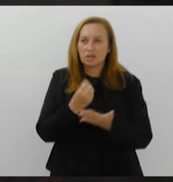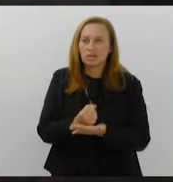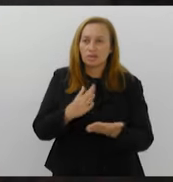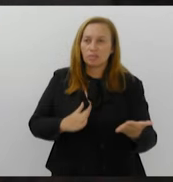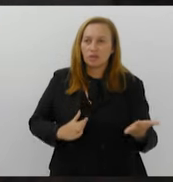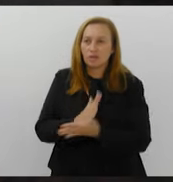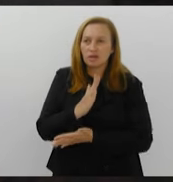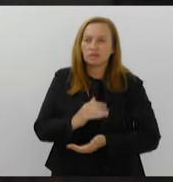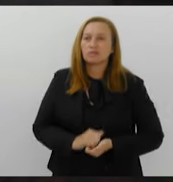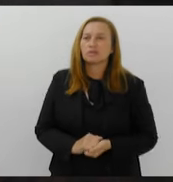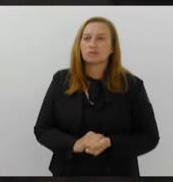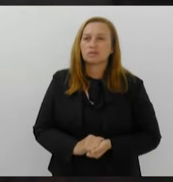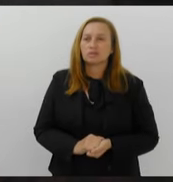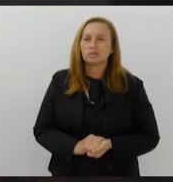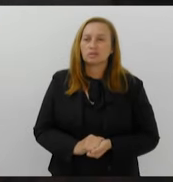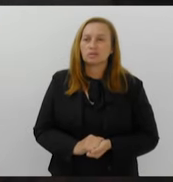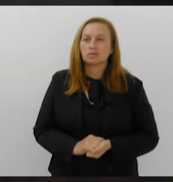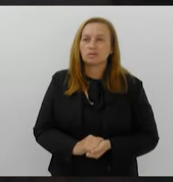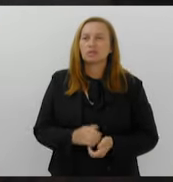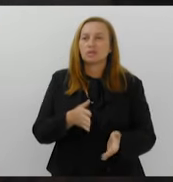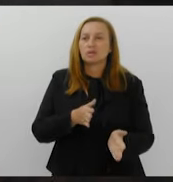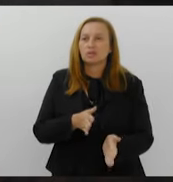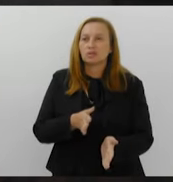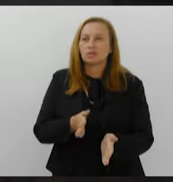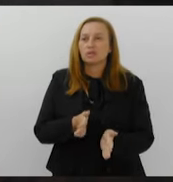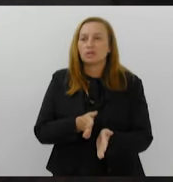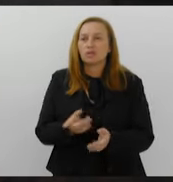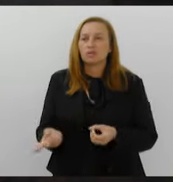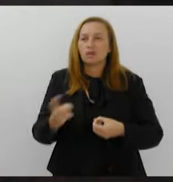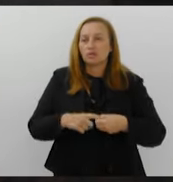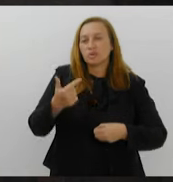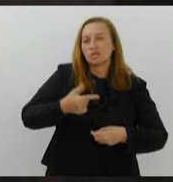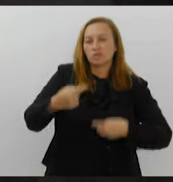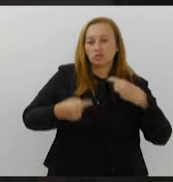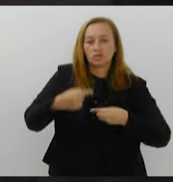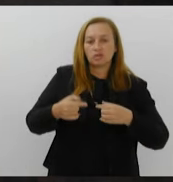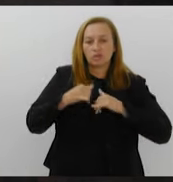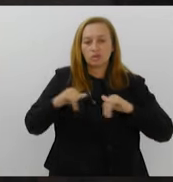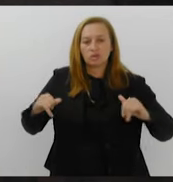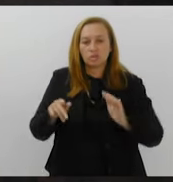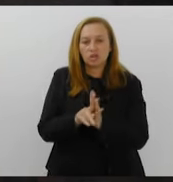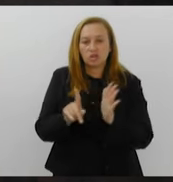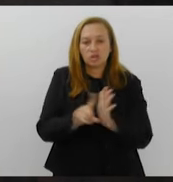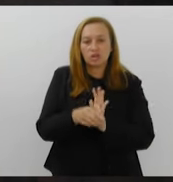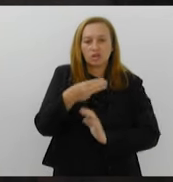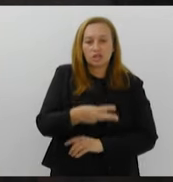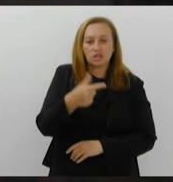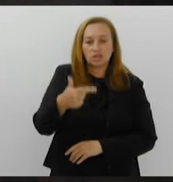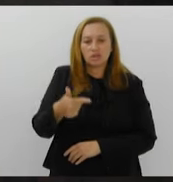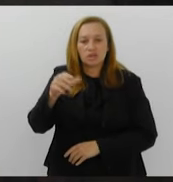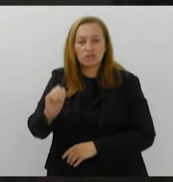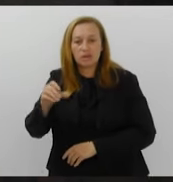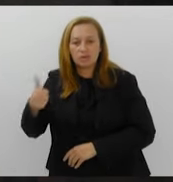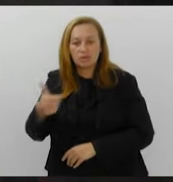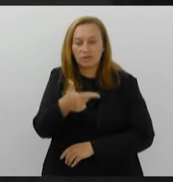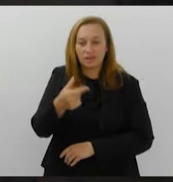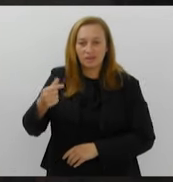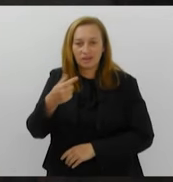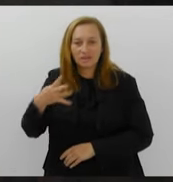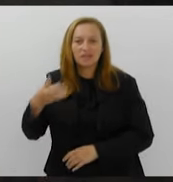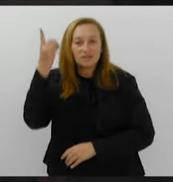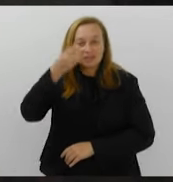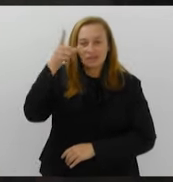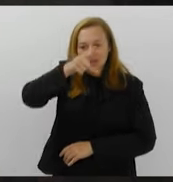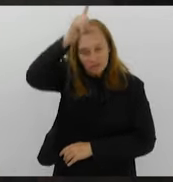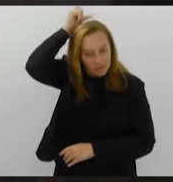estão, aprovado. Vai a redação do vencido para a segunda discussão. Anuncio o projeto de lei número 3201, de 24, de autoria do deputado Luiz